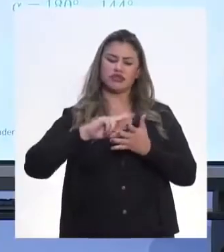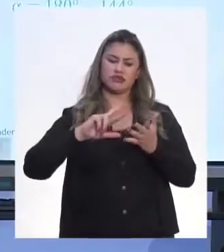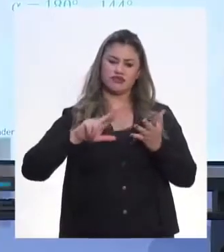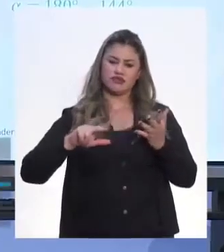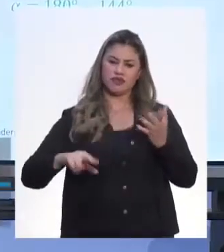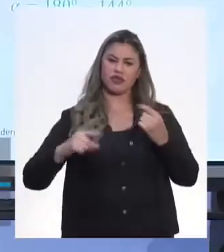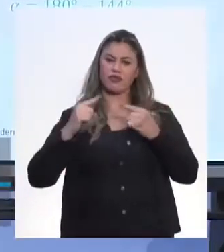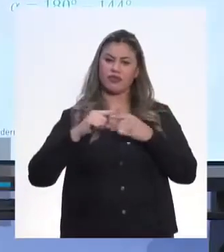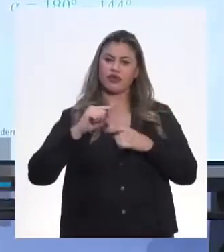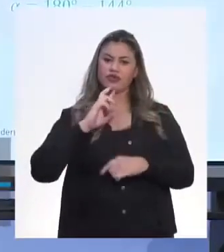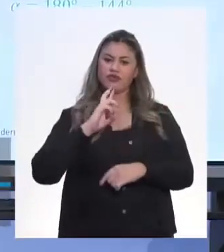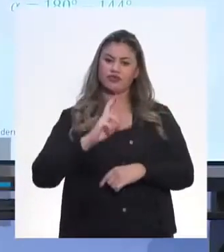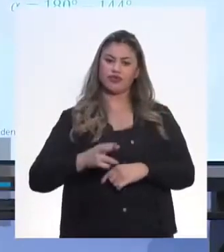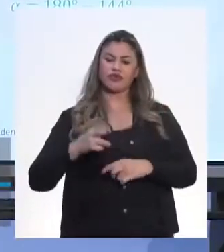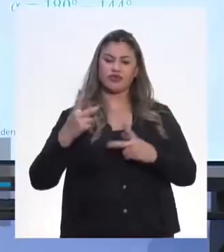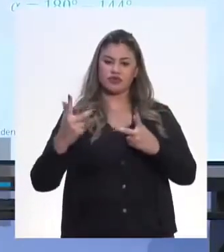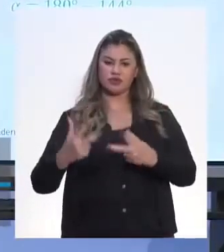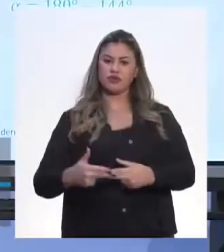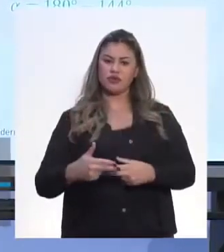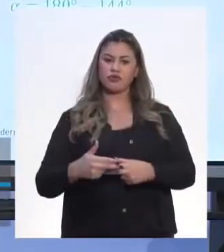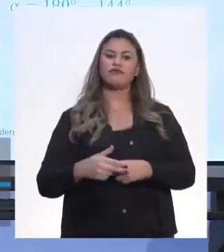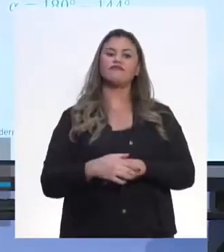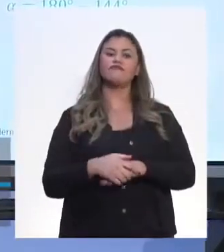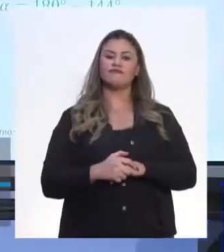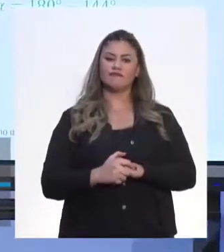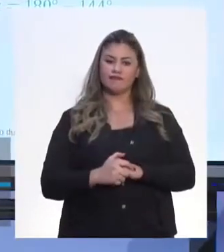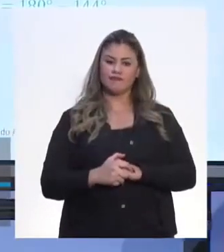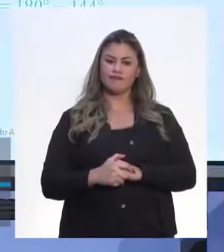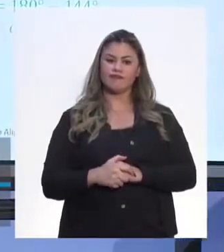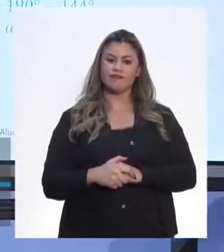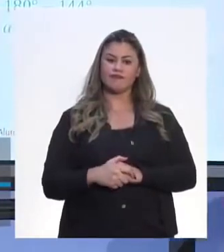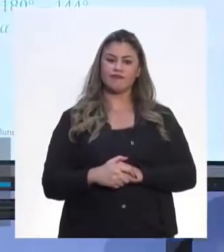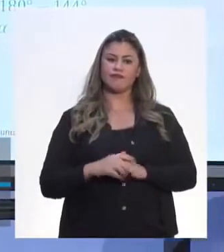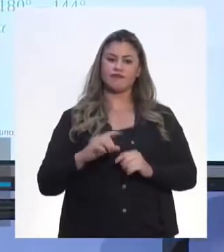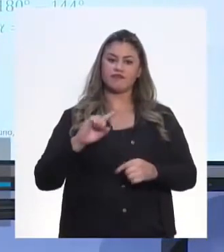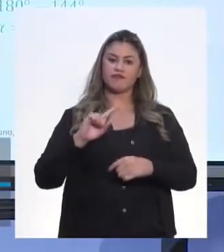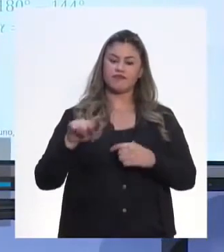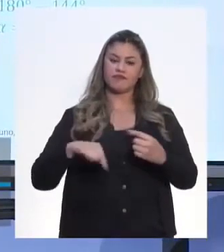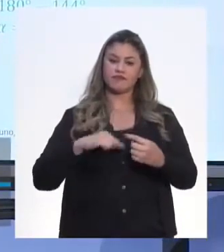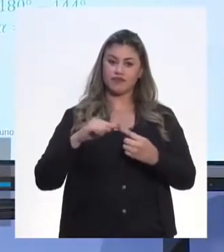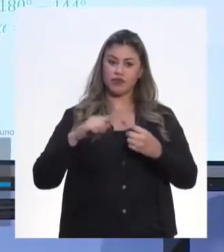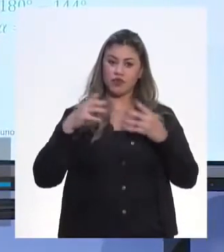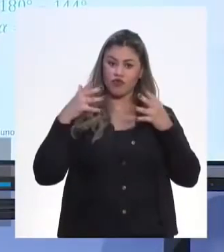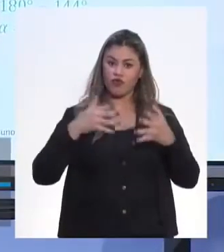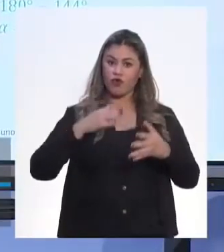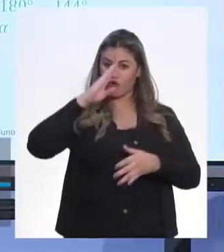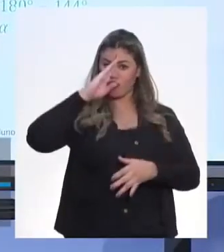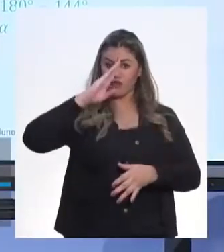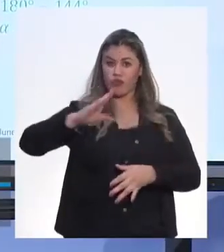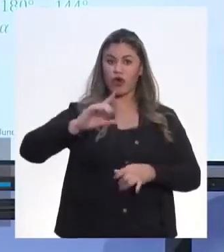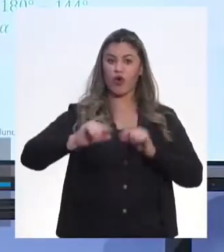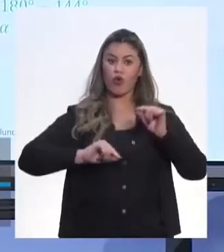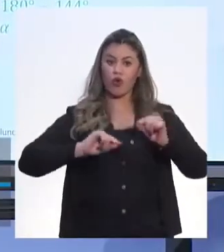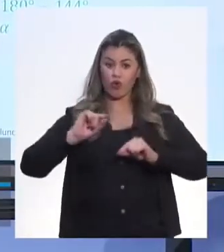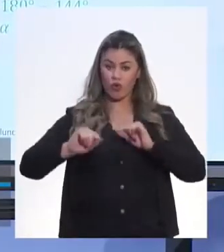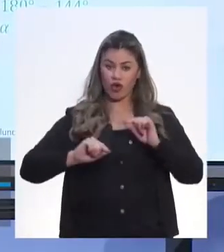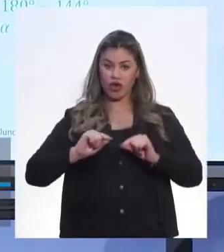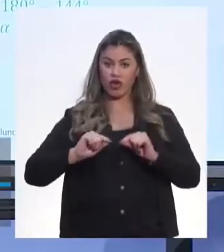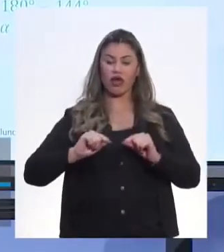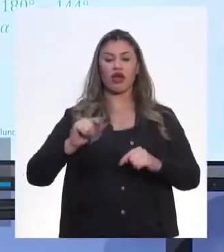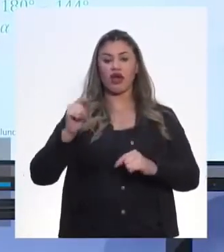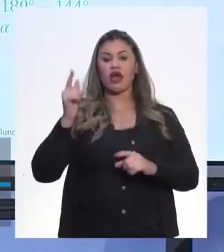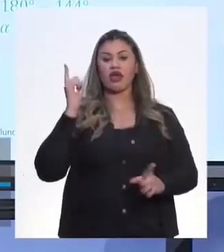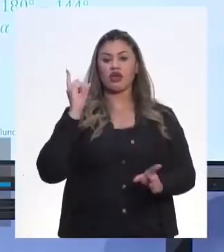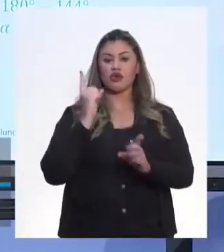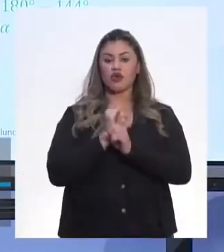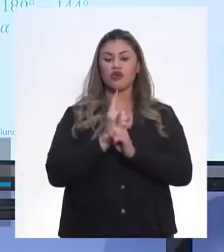possíveis, utilizando qualquer definição que nós vimos anterior. O objetivo, o foco principal, é você conseguir